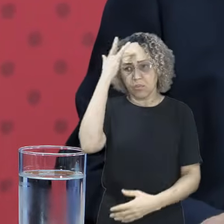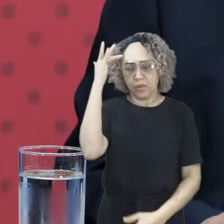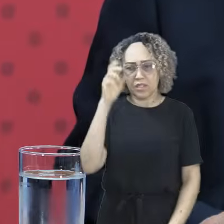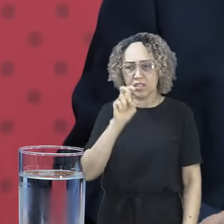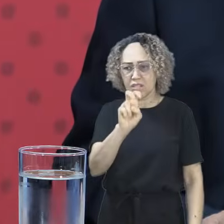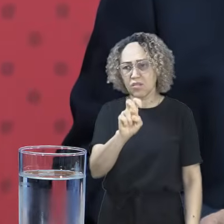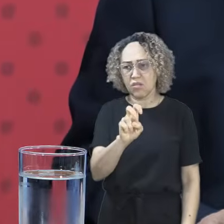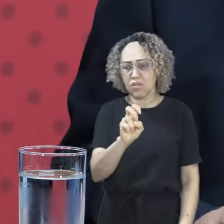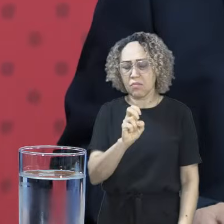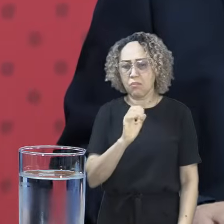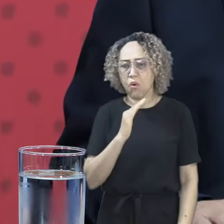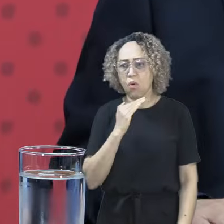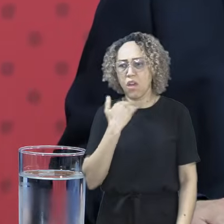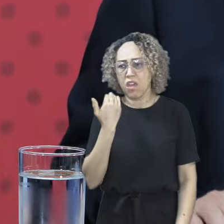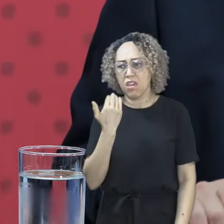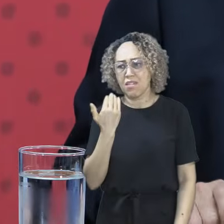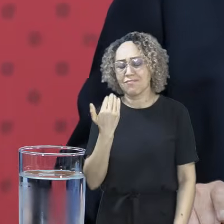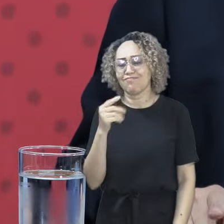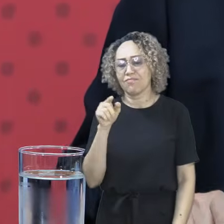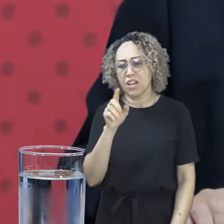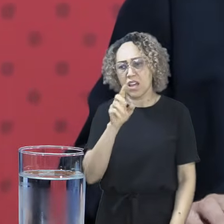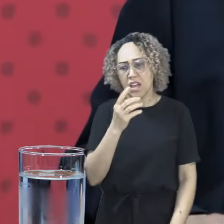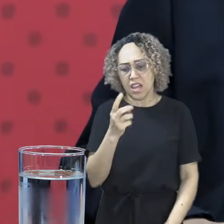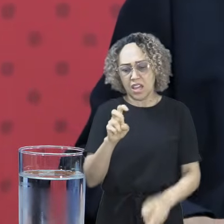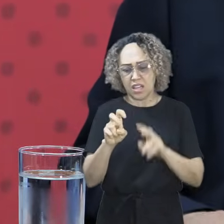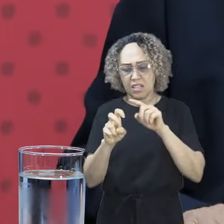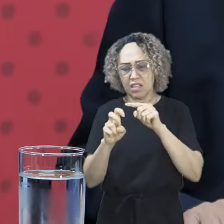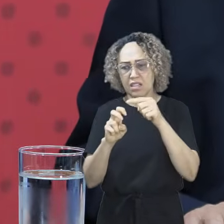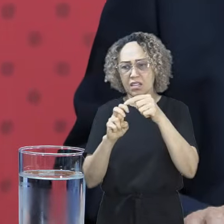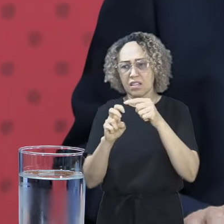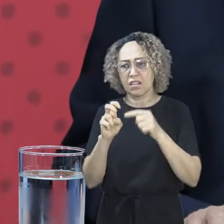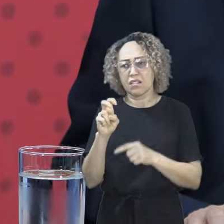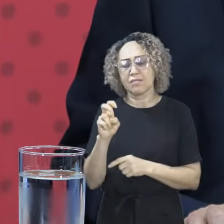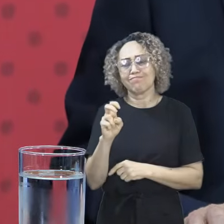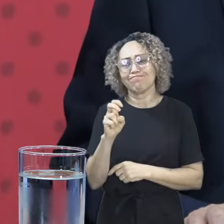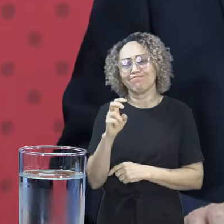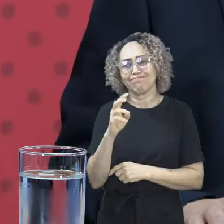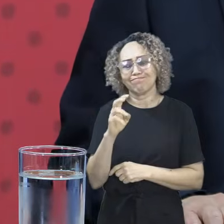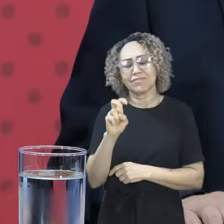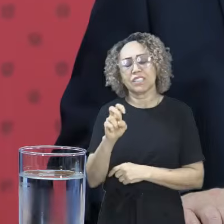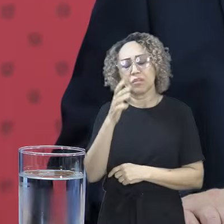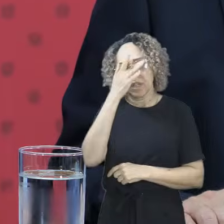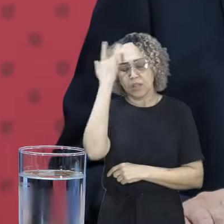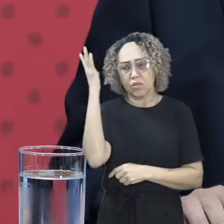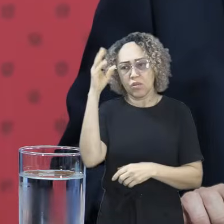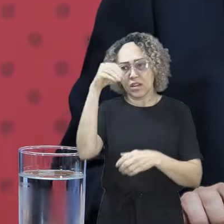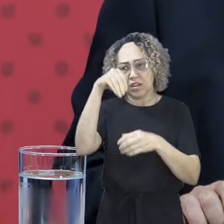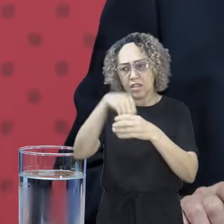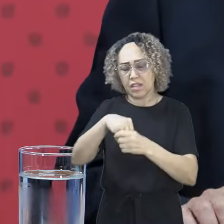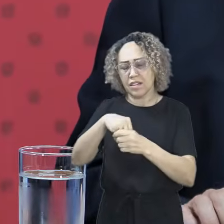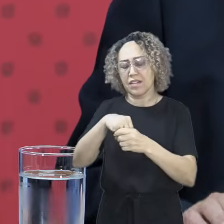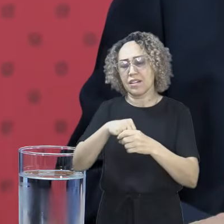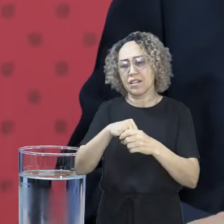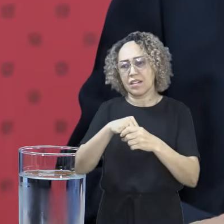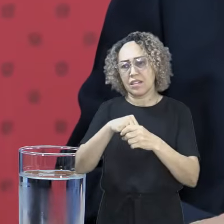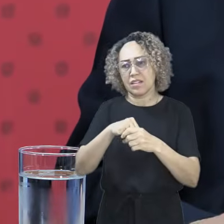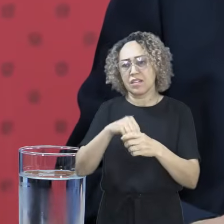aos familiares das vítimas, né, e que nesse momento de dor